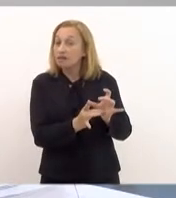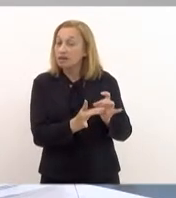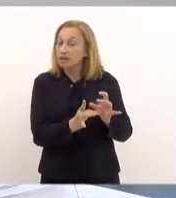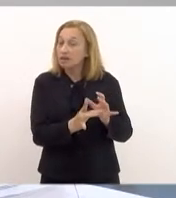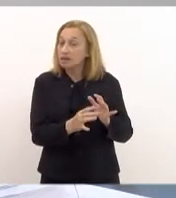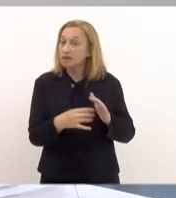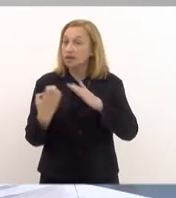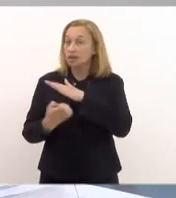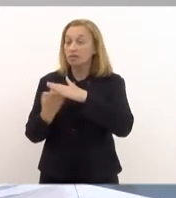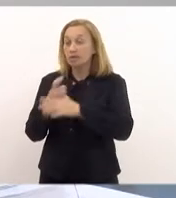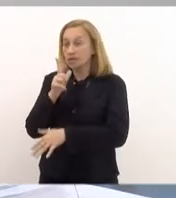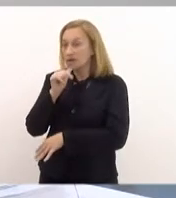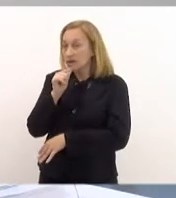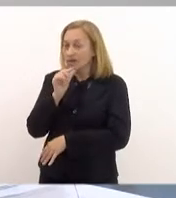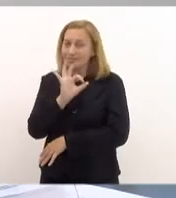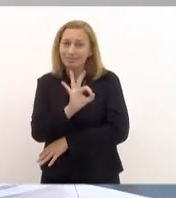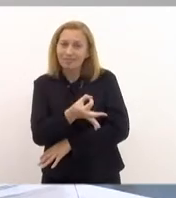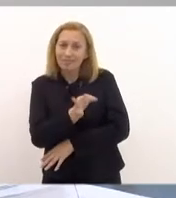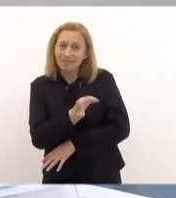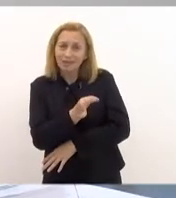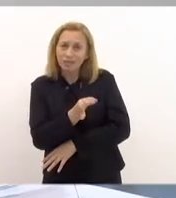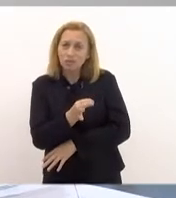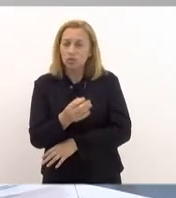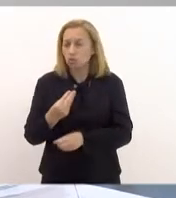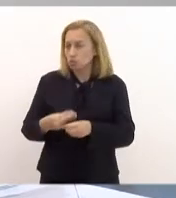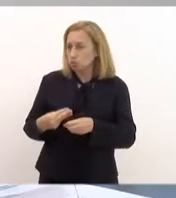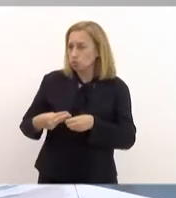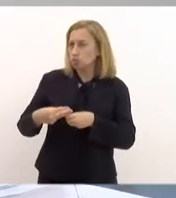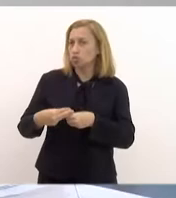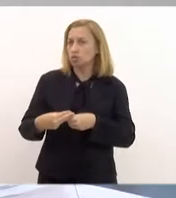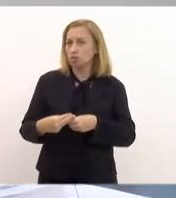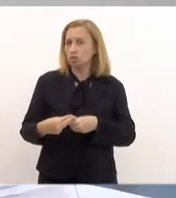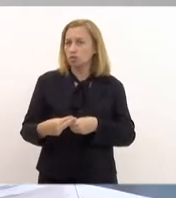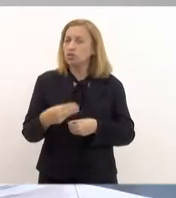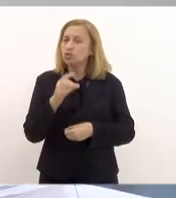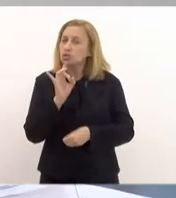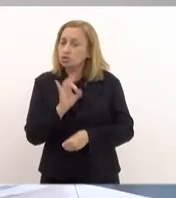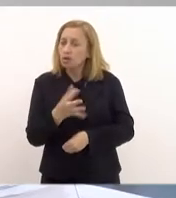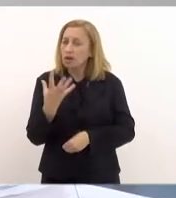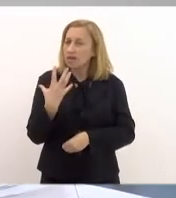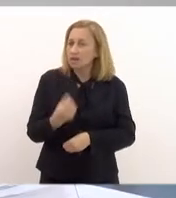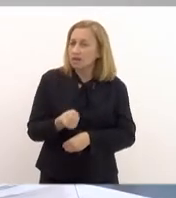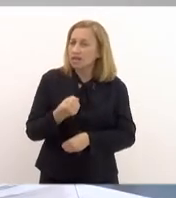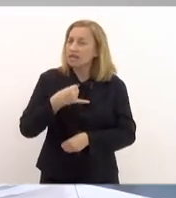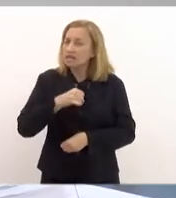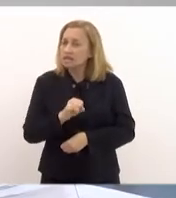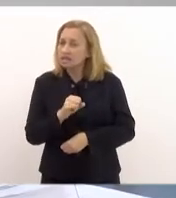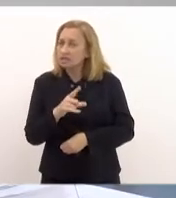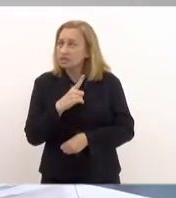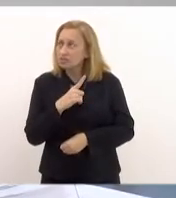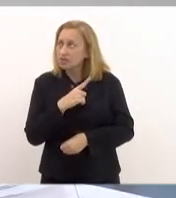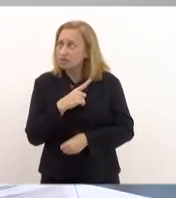iniciativa privada. E, evidentemente, os municípios só acatariam se tivessem